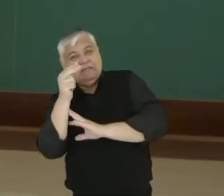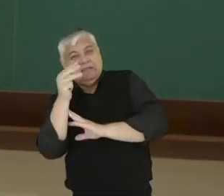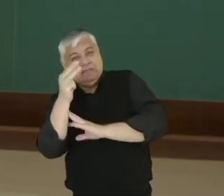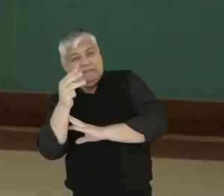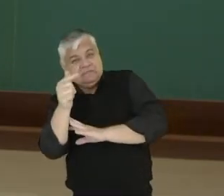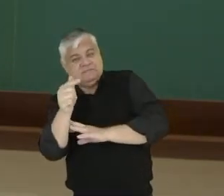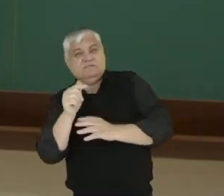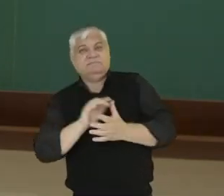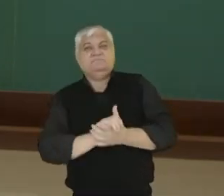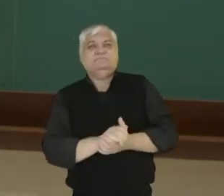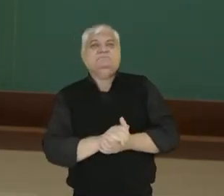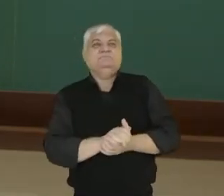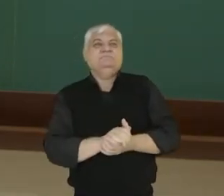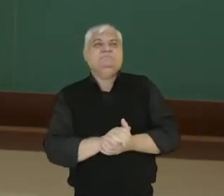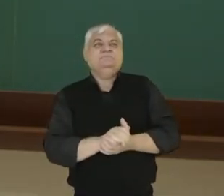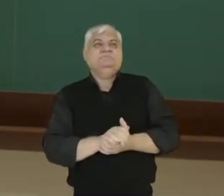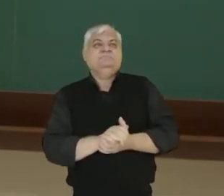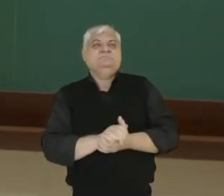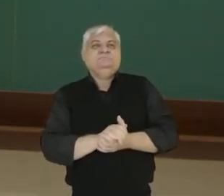Beleza? Bem,